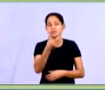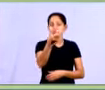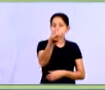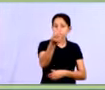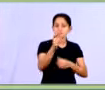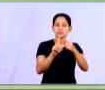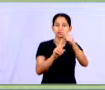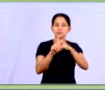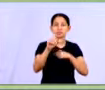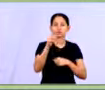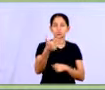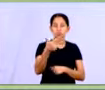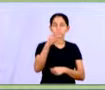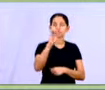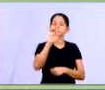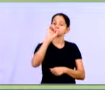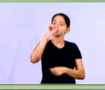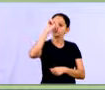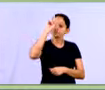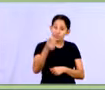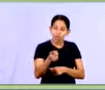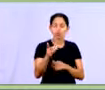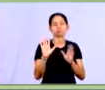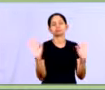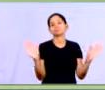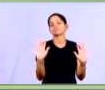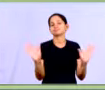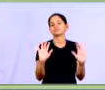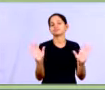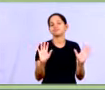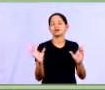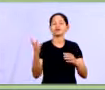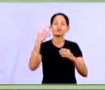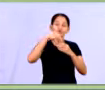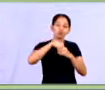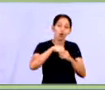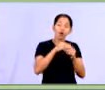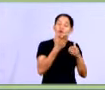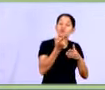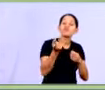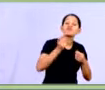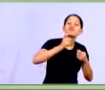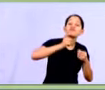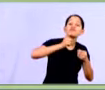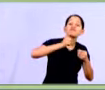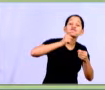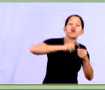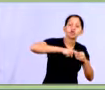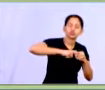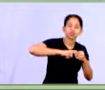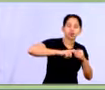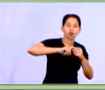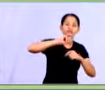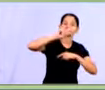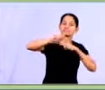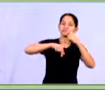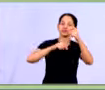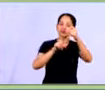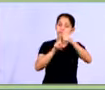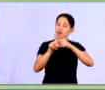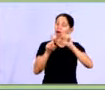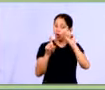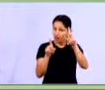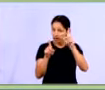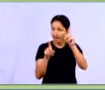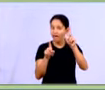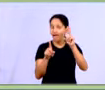200 mil. Já estamos ganhando dinheiro? Não. Estamos recuperando o que a gente investiu. No mês seguinte, sobrou 10 mil líquidos. Então, agora estamos ganhando